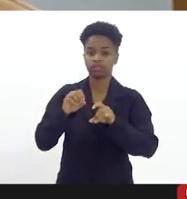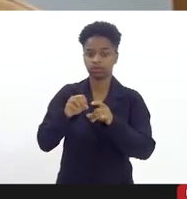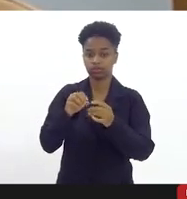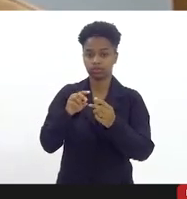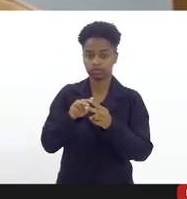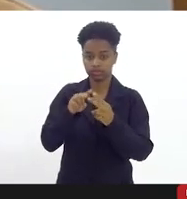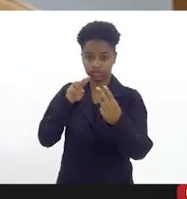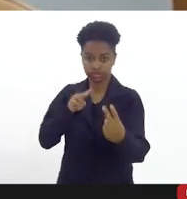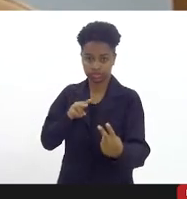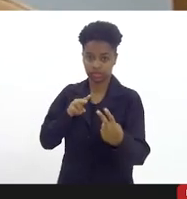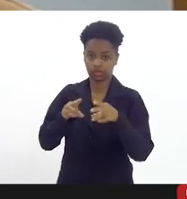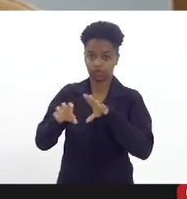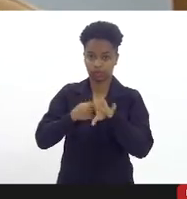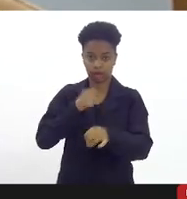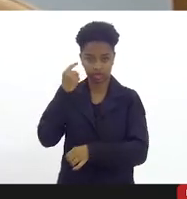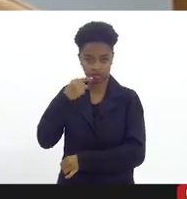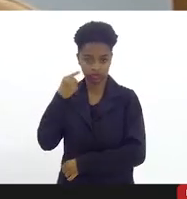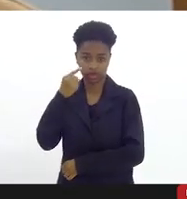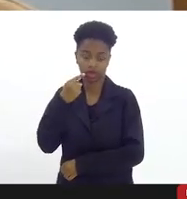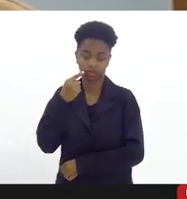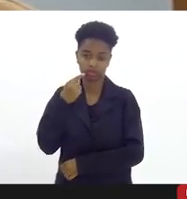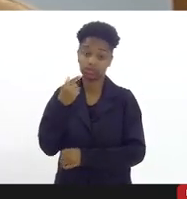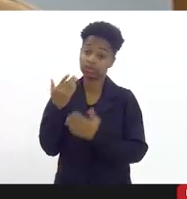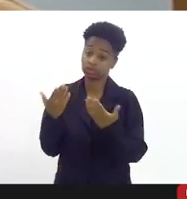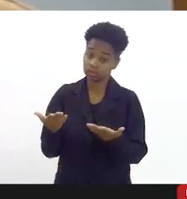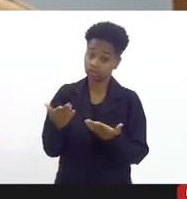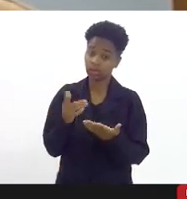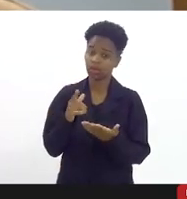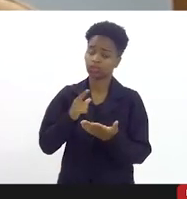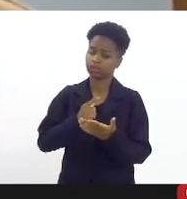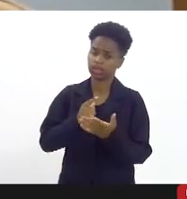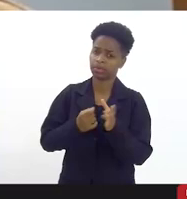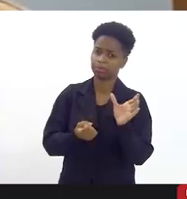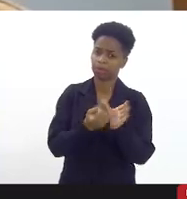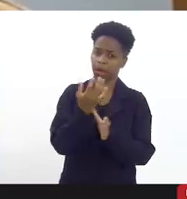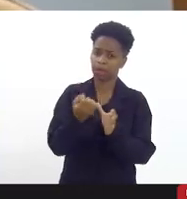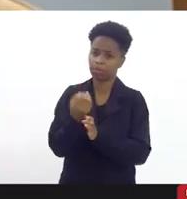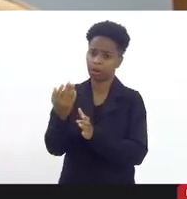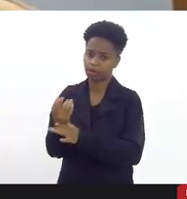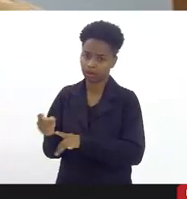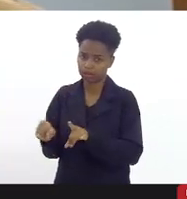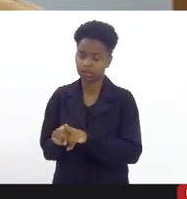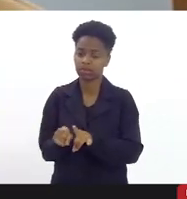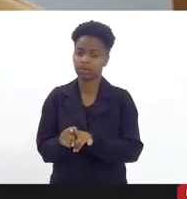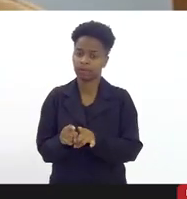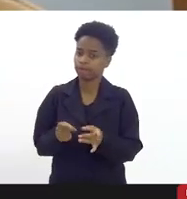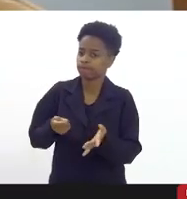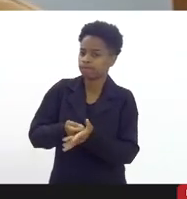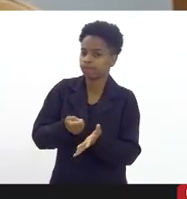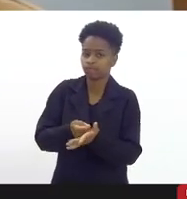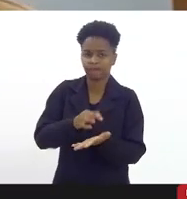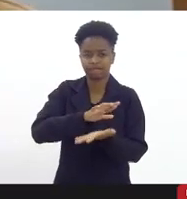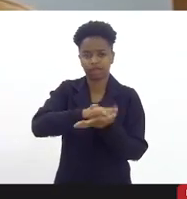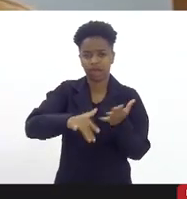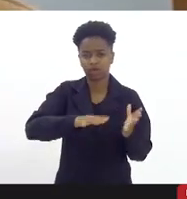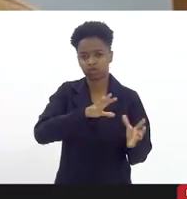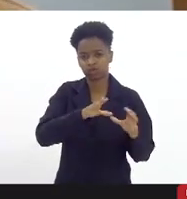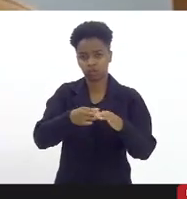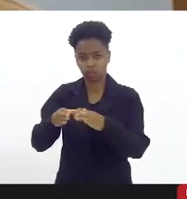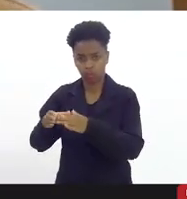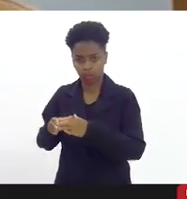formação de advogados no Brasil e isso vai sendo pressionado também impressionando o conjunto de entidades que vê